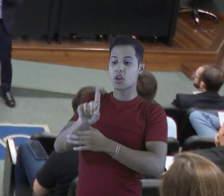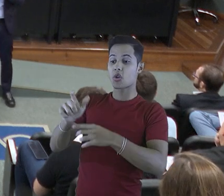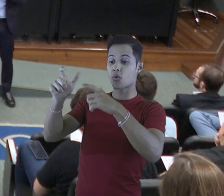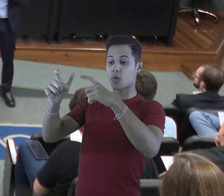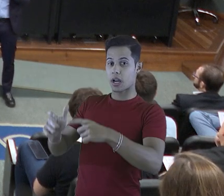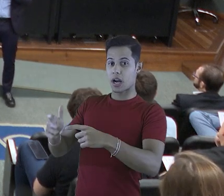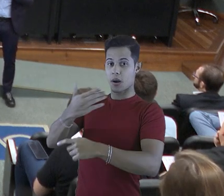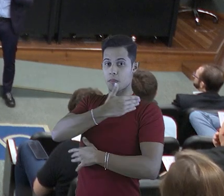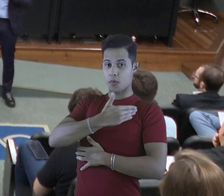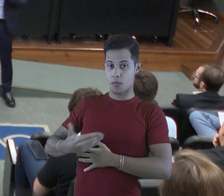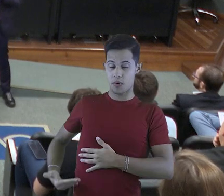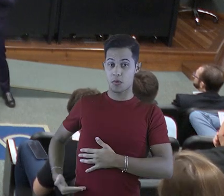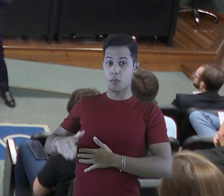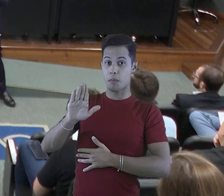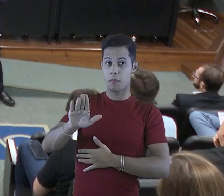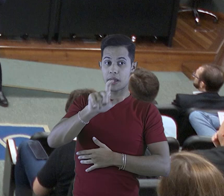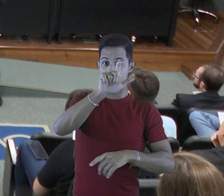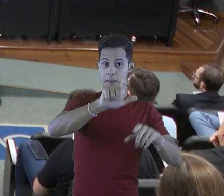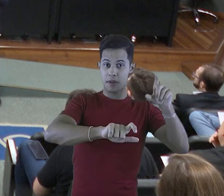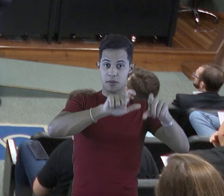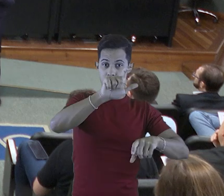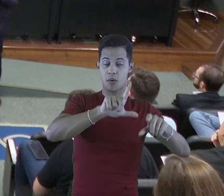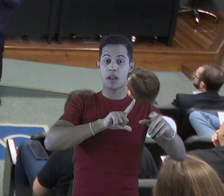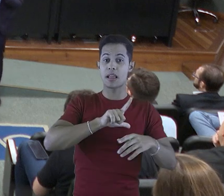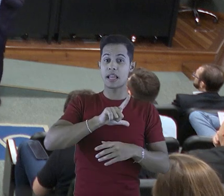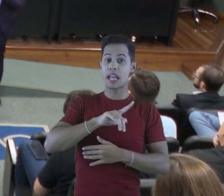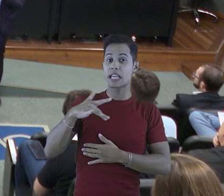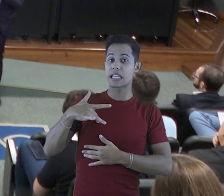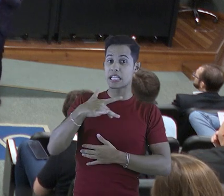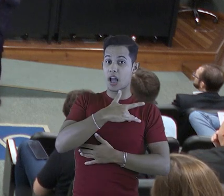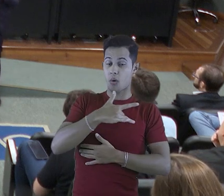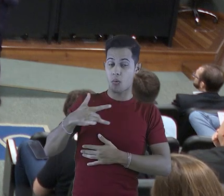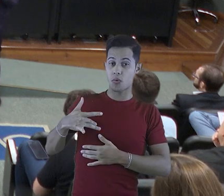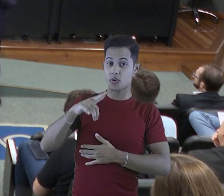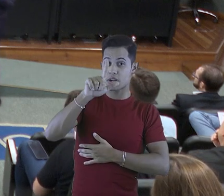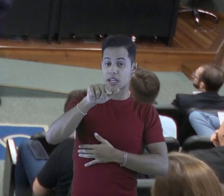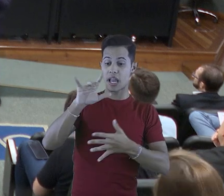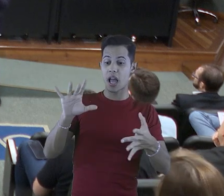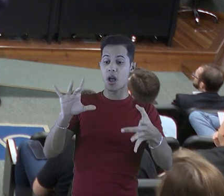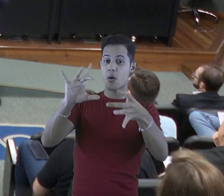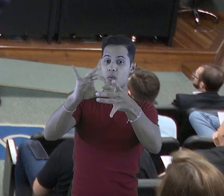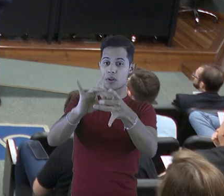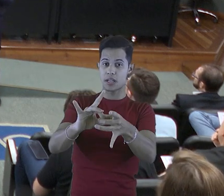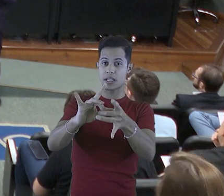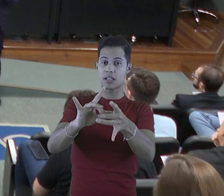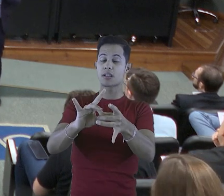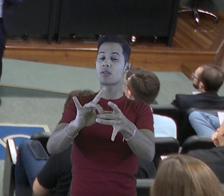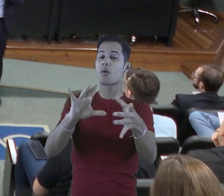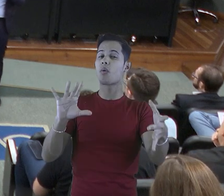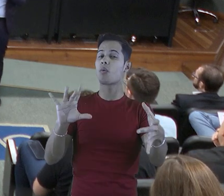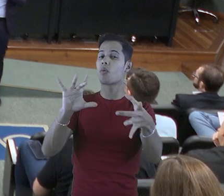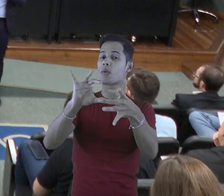ambiente público. Só que esses rol de pessoas têm ali situações de saúde dessas pessoas que são vinculadas